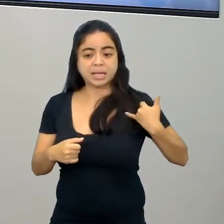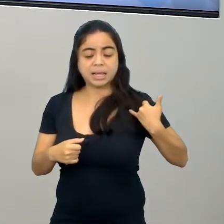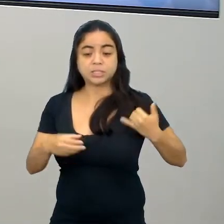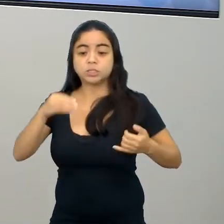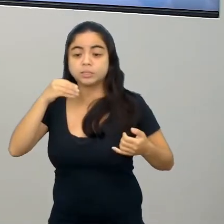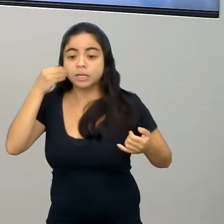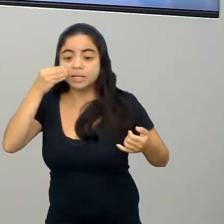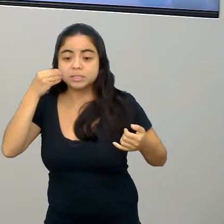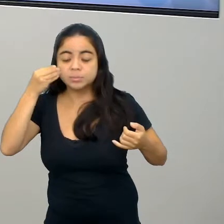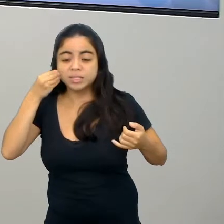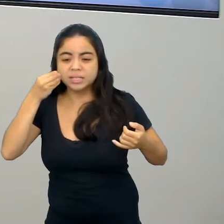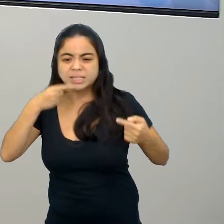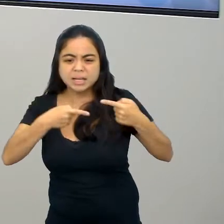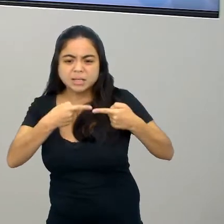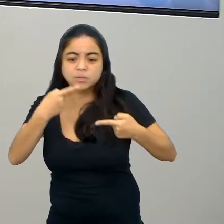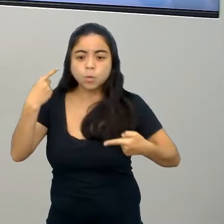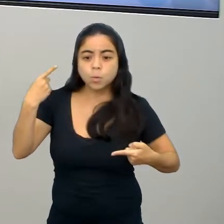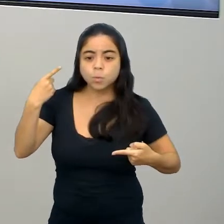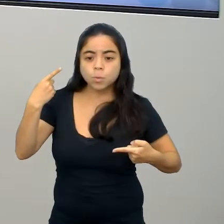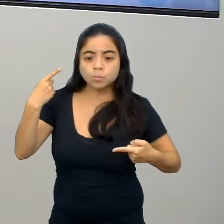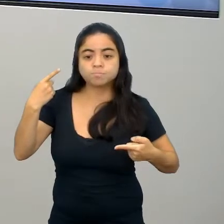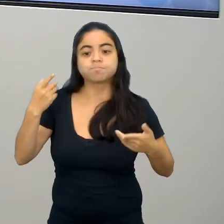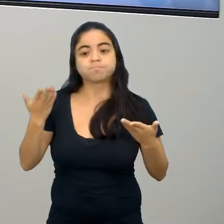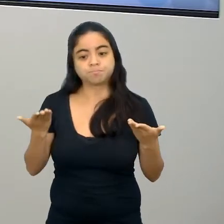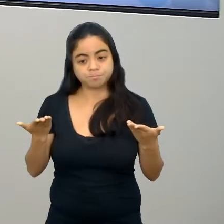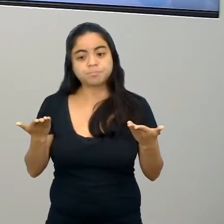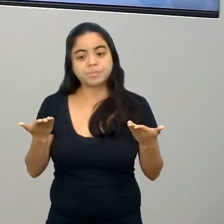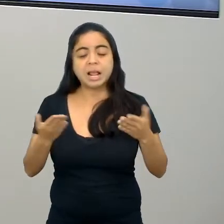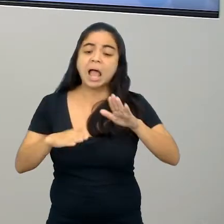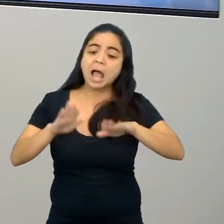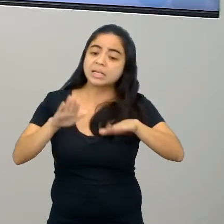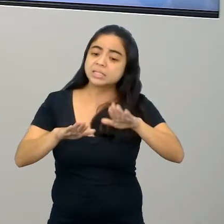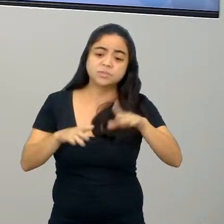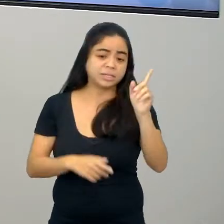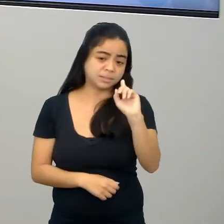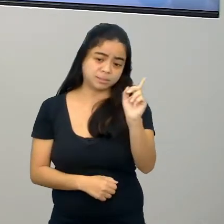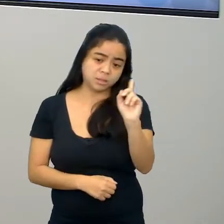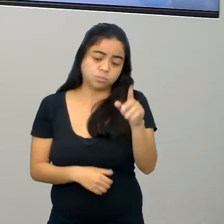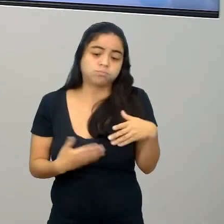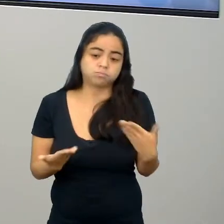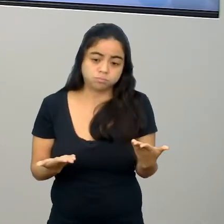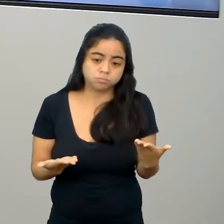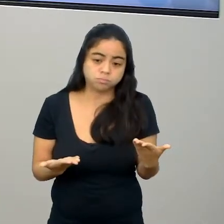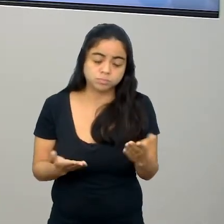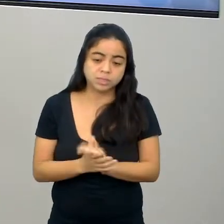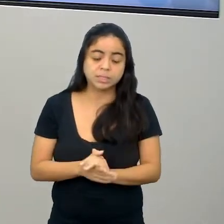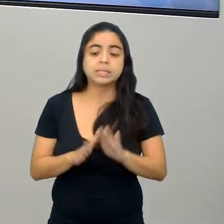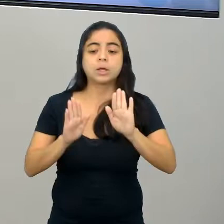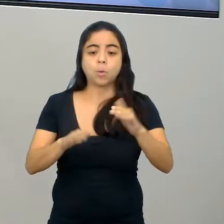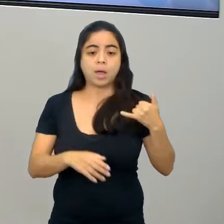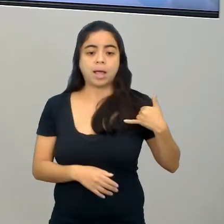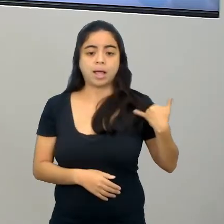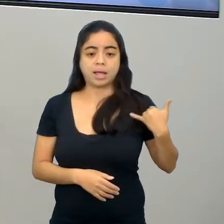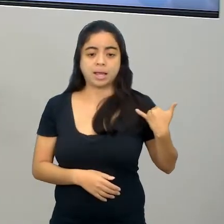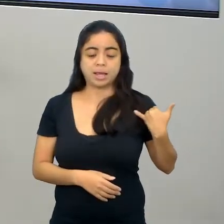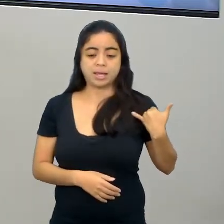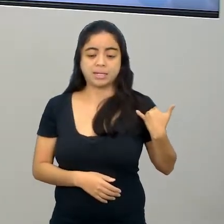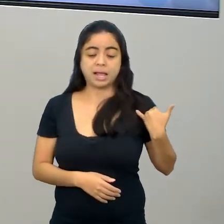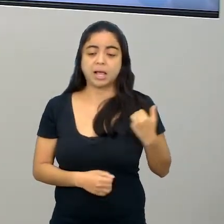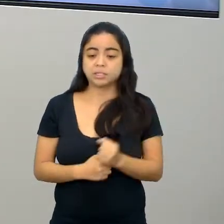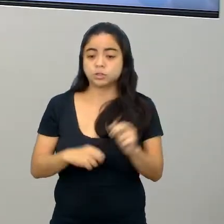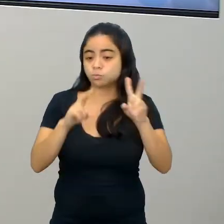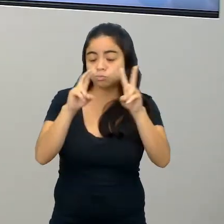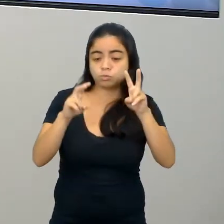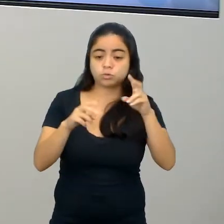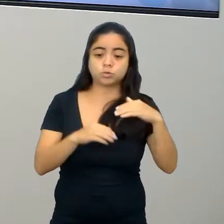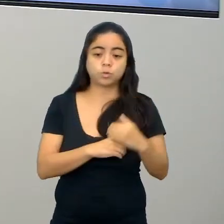significa que você teve contato com essas experiências e que você criou esse repertório, né? Então a maturidade tem a ver justamente com repertório.